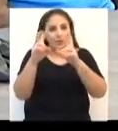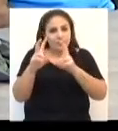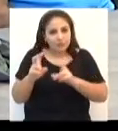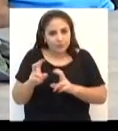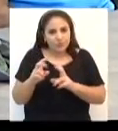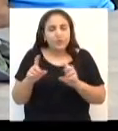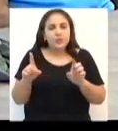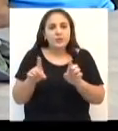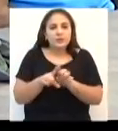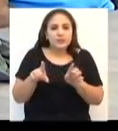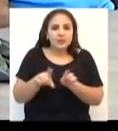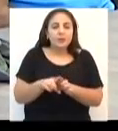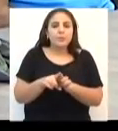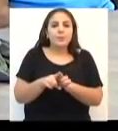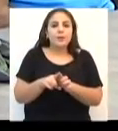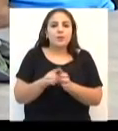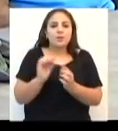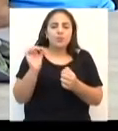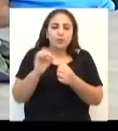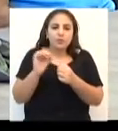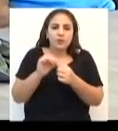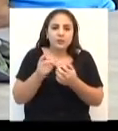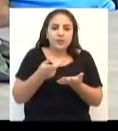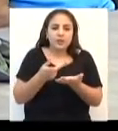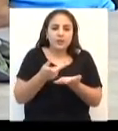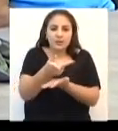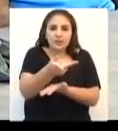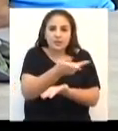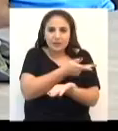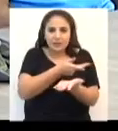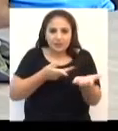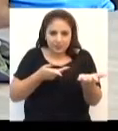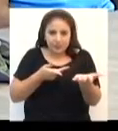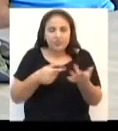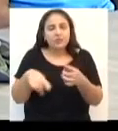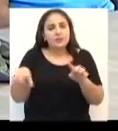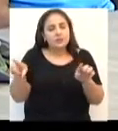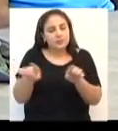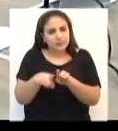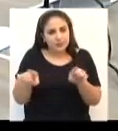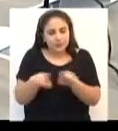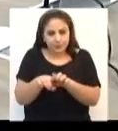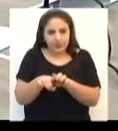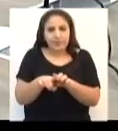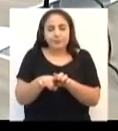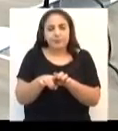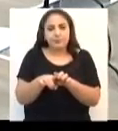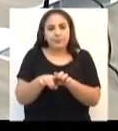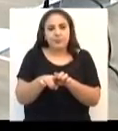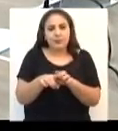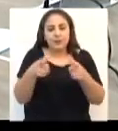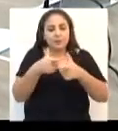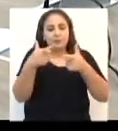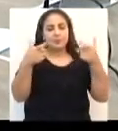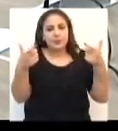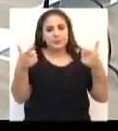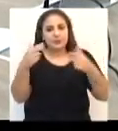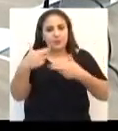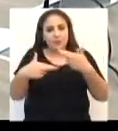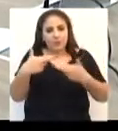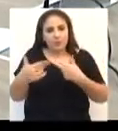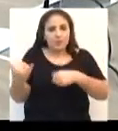dados na implantação ou na ampliação do nosso aeroporto aqui, e também o contraponto do que